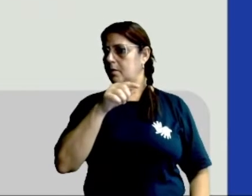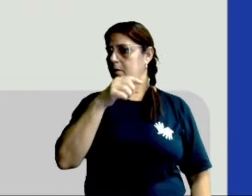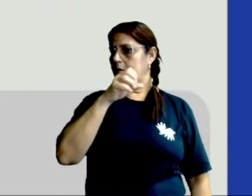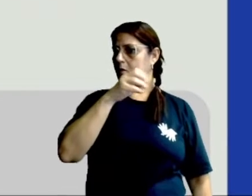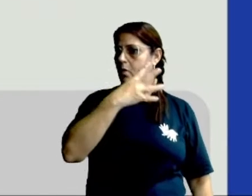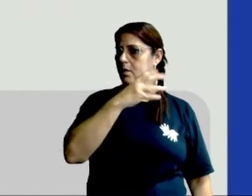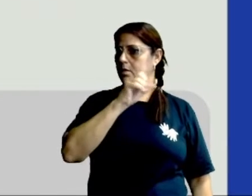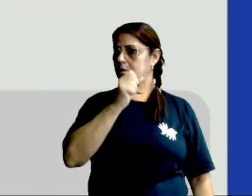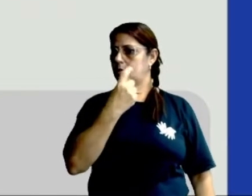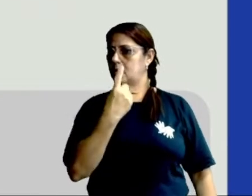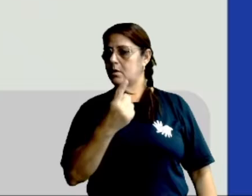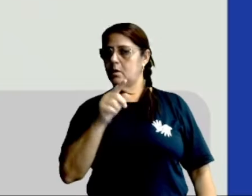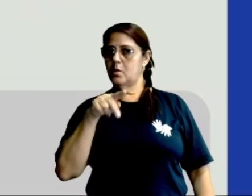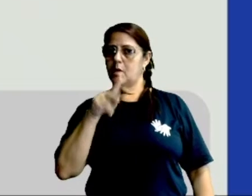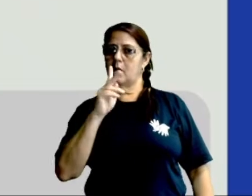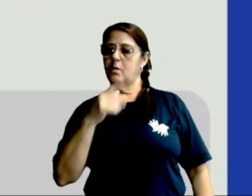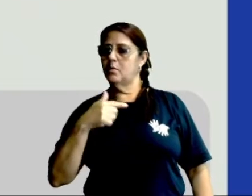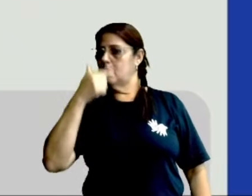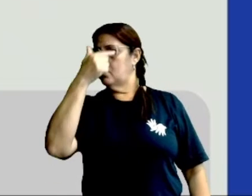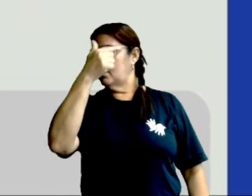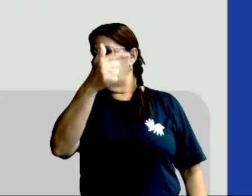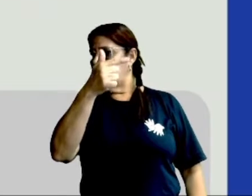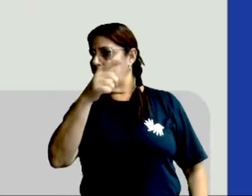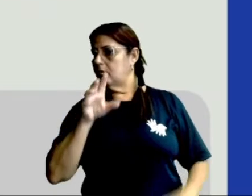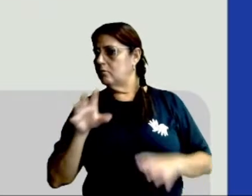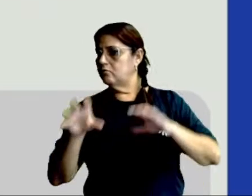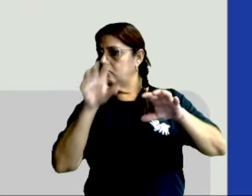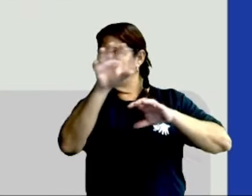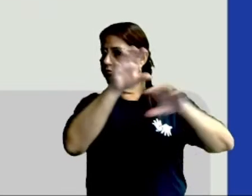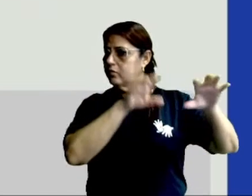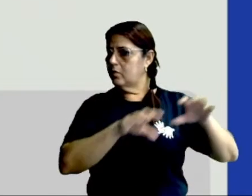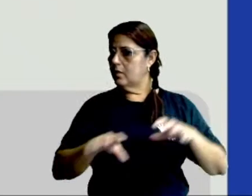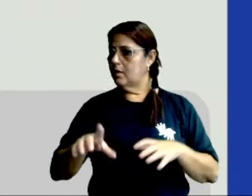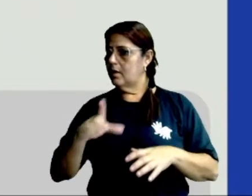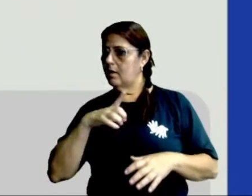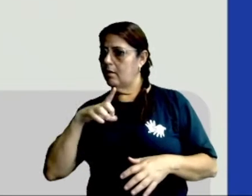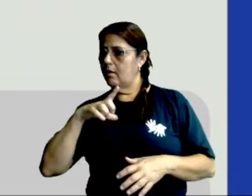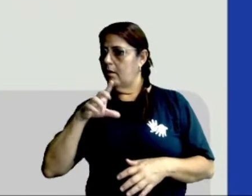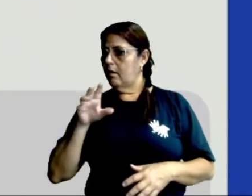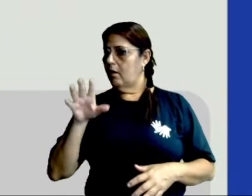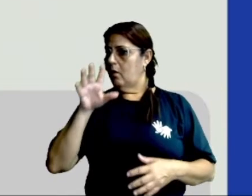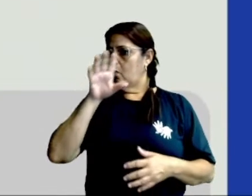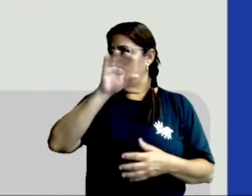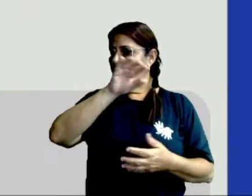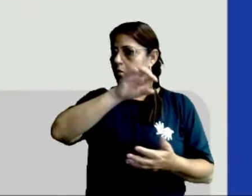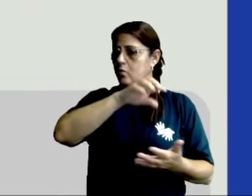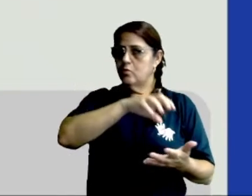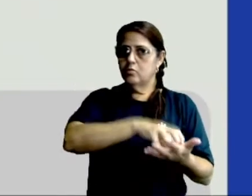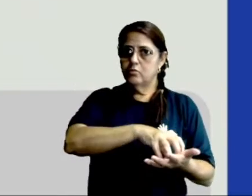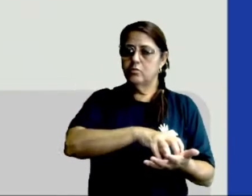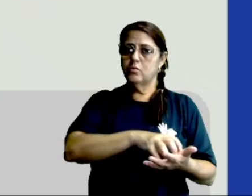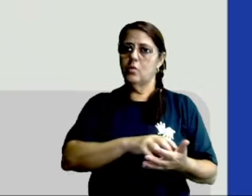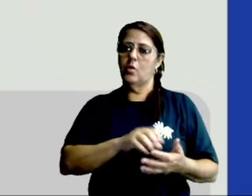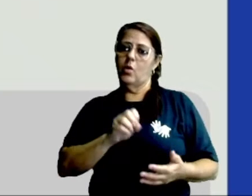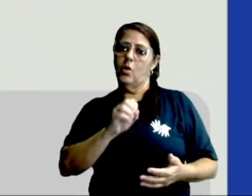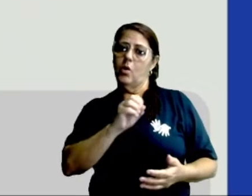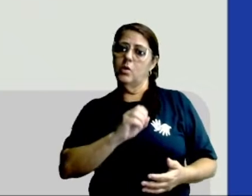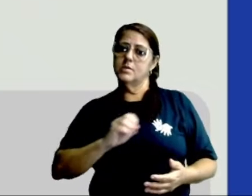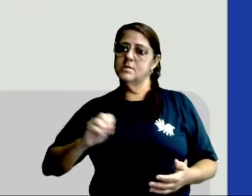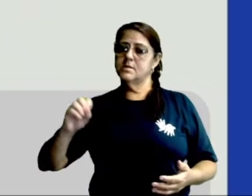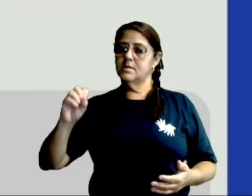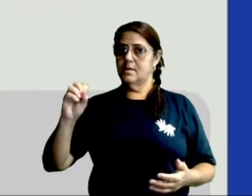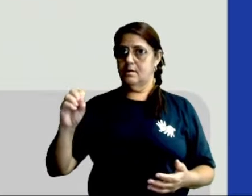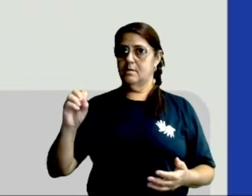45.074.481 km². Considerando as terras contínuas, a América se localiza totalmente no hemisfério ocidental.